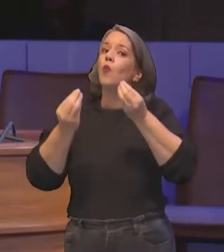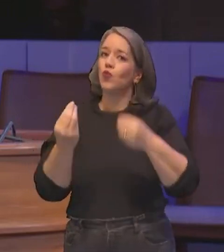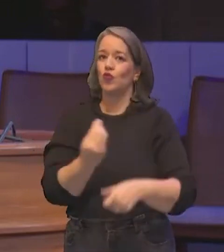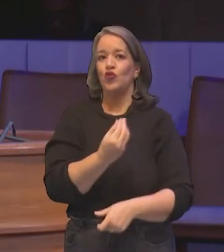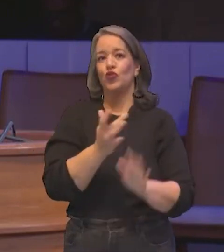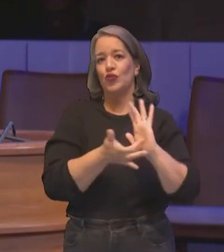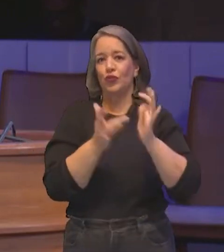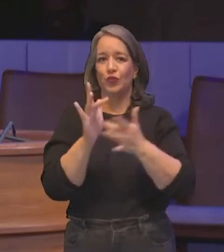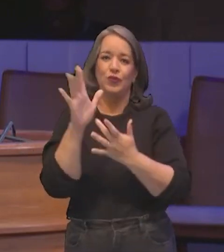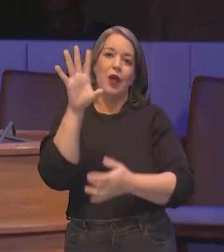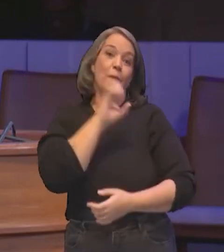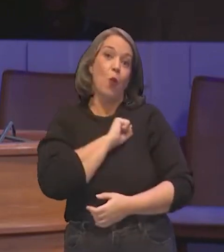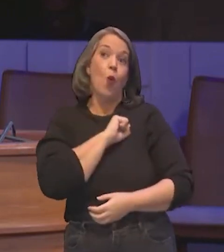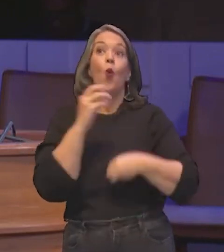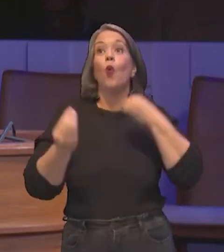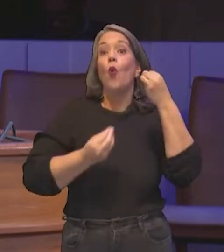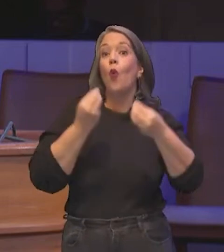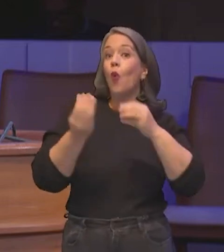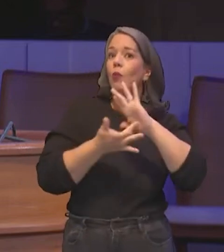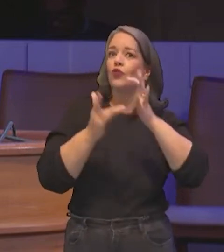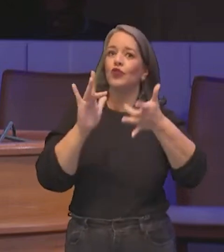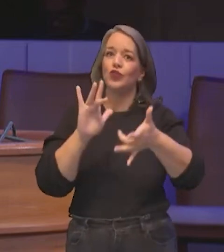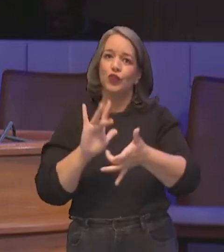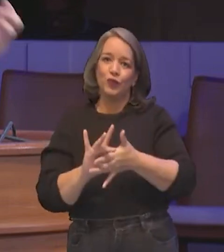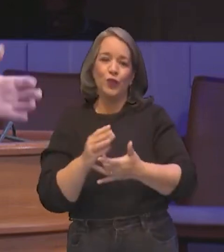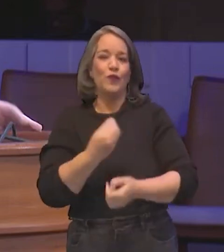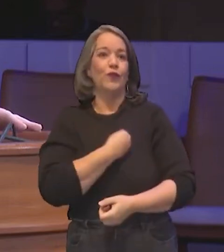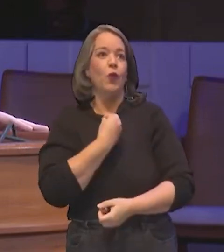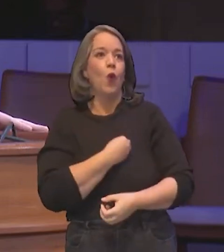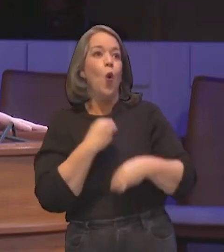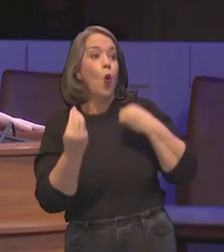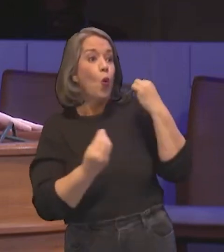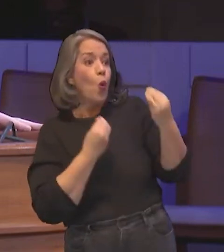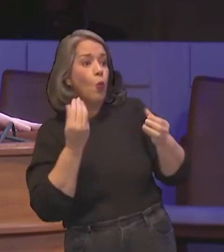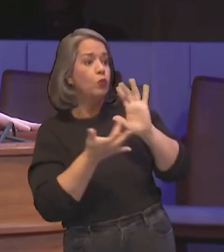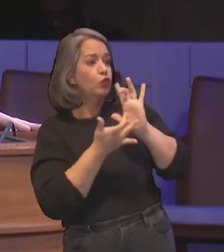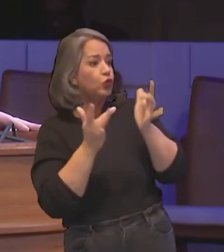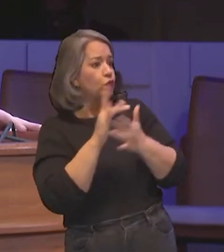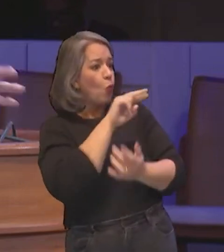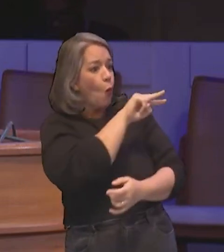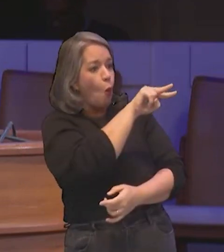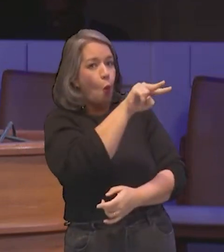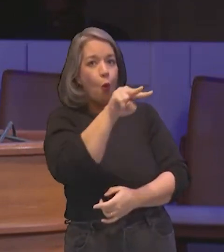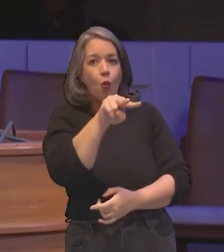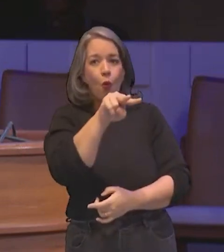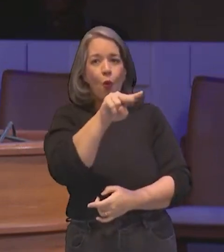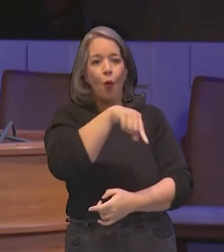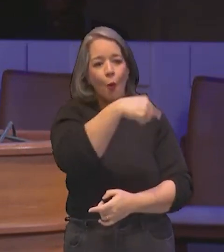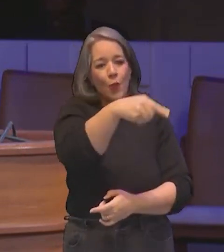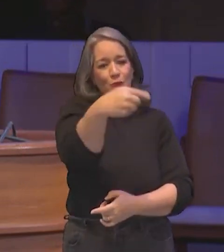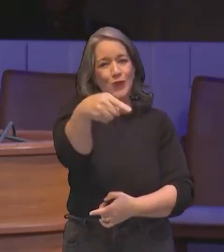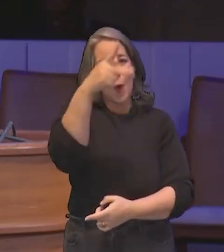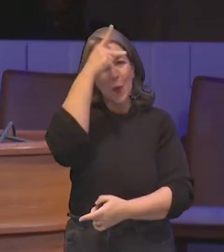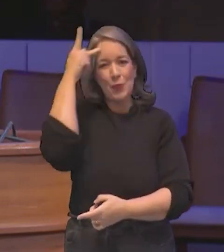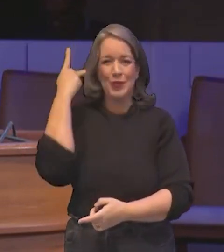amou, de que maneira Jesus olhou para o próximo. Como será que o nosso